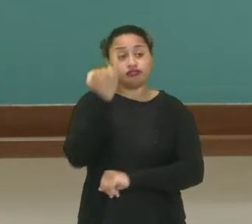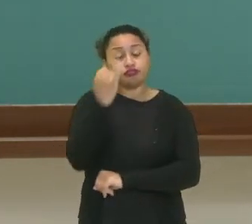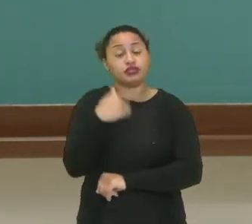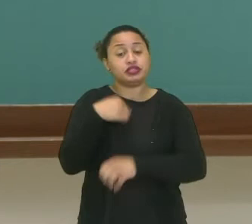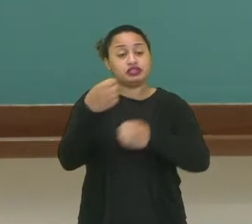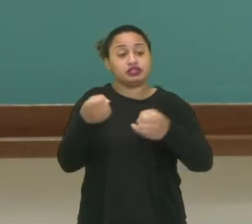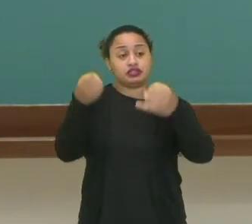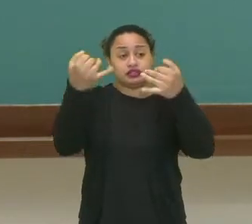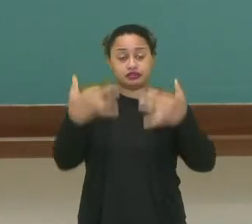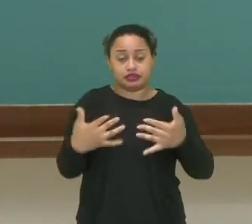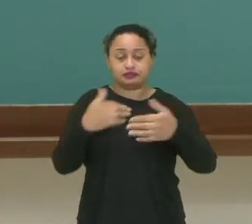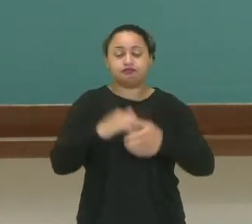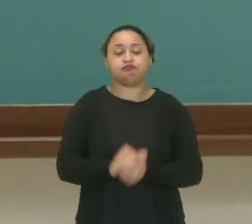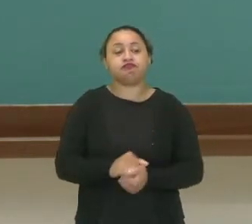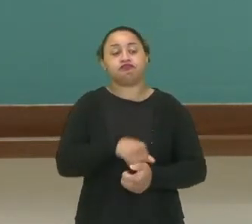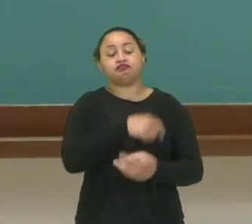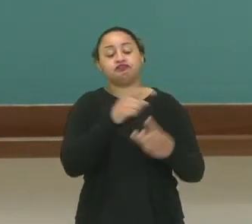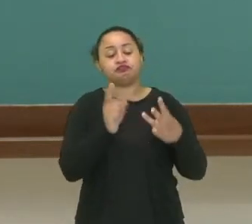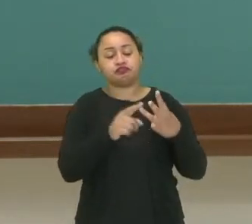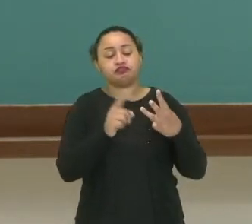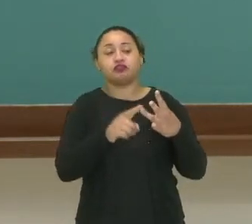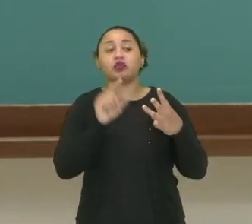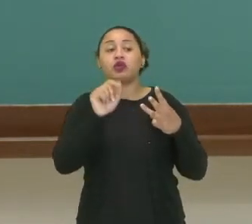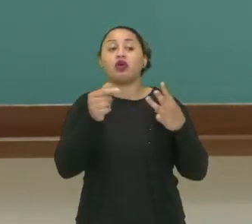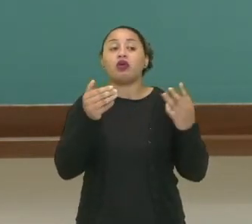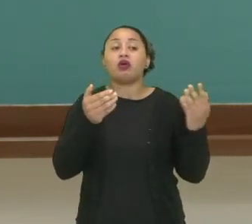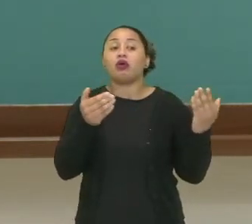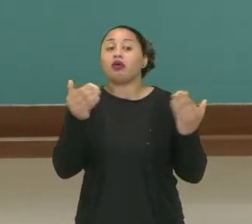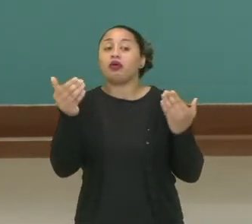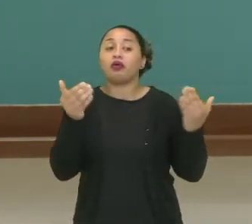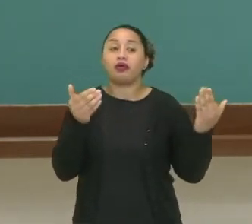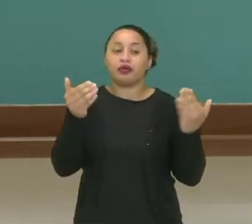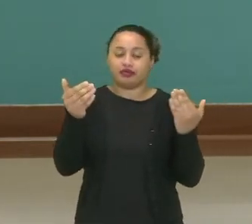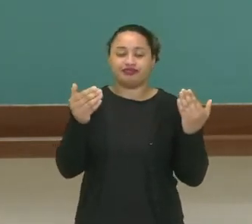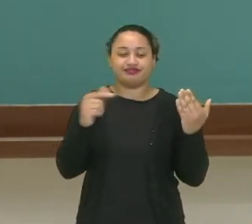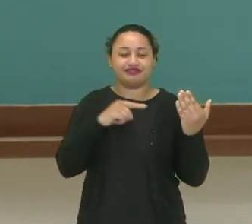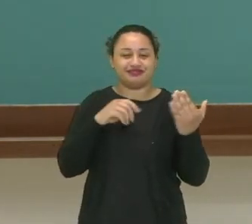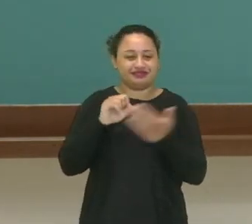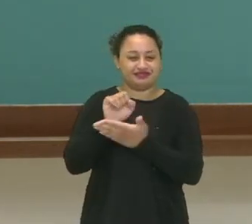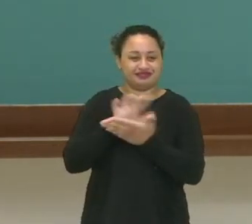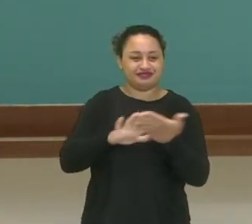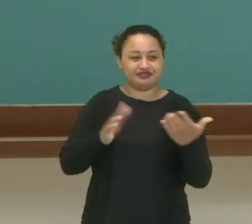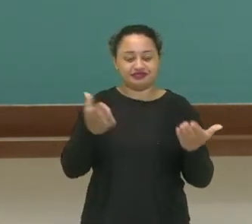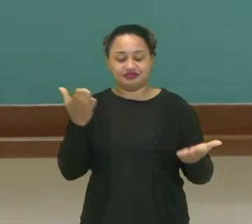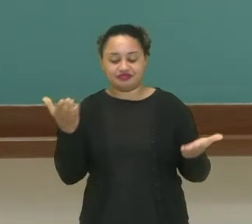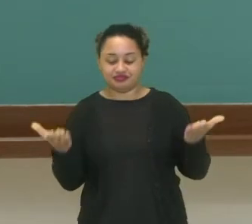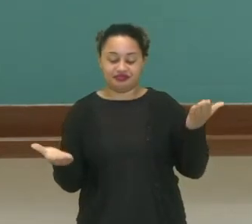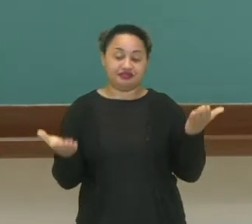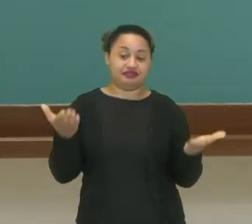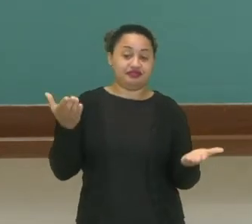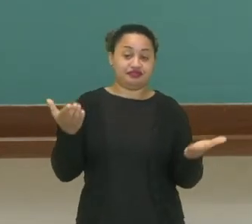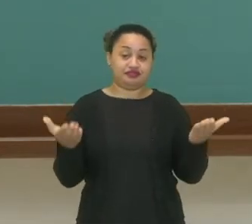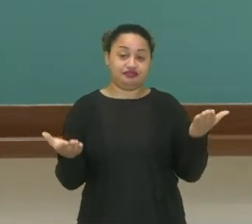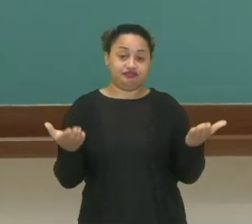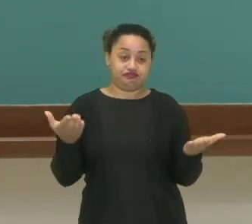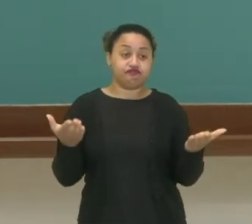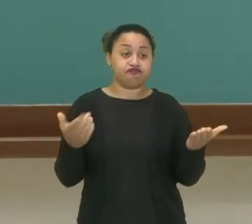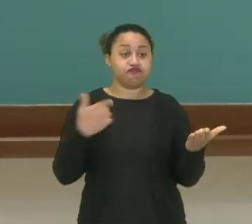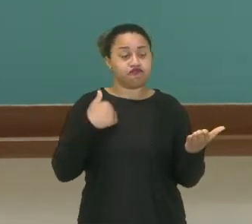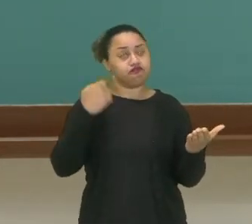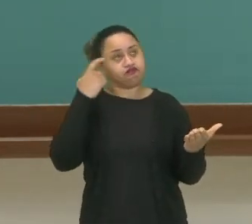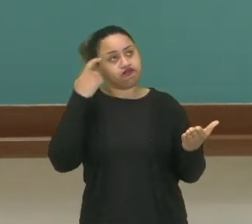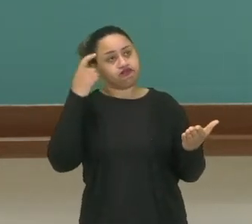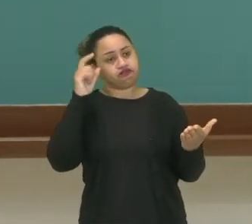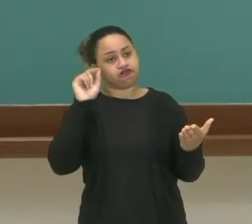dizendo. No 3, uma comparação, ó, coloquei aqui na iconografia até para você lembrar de